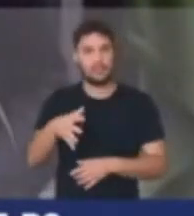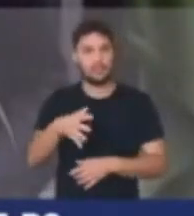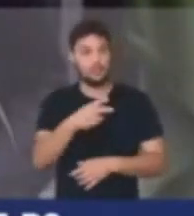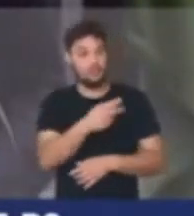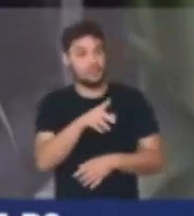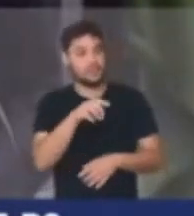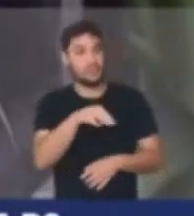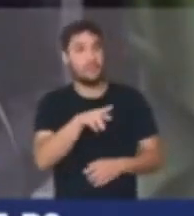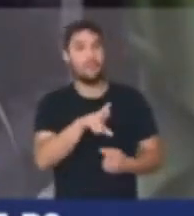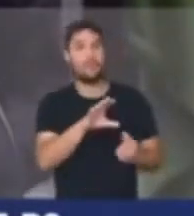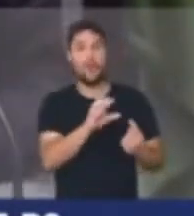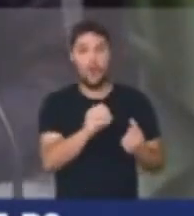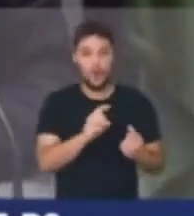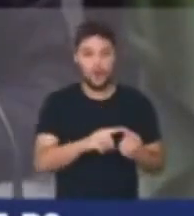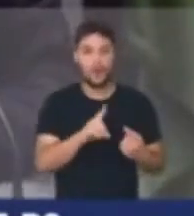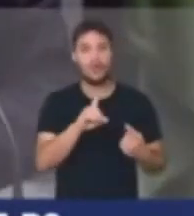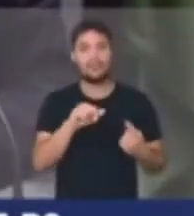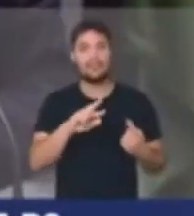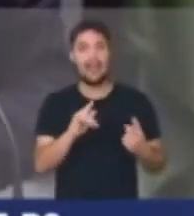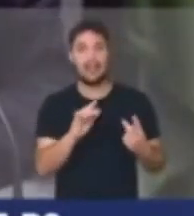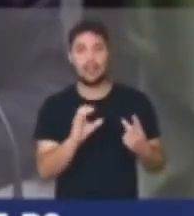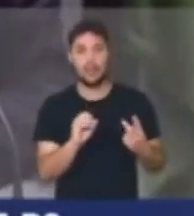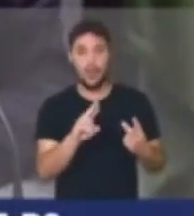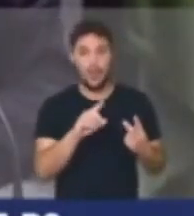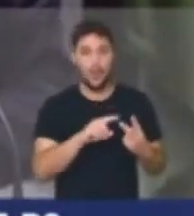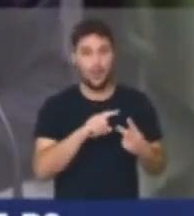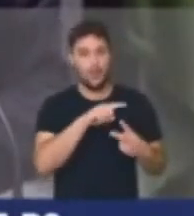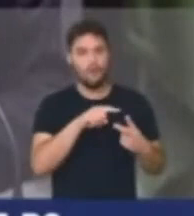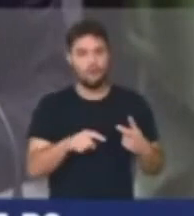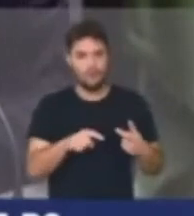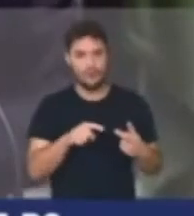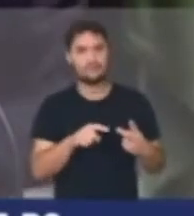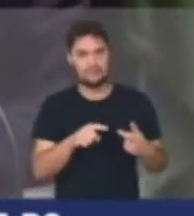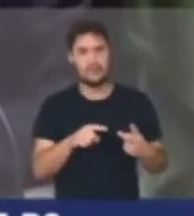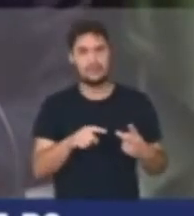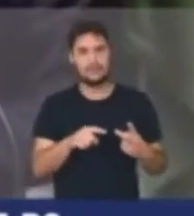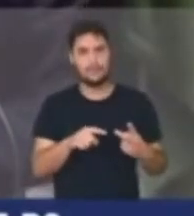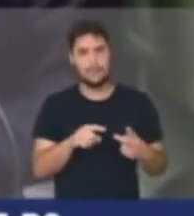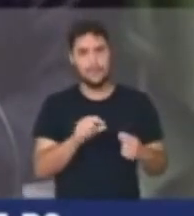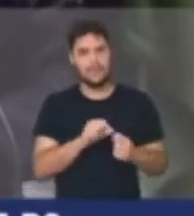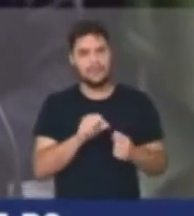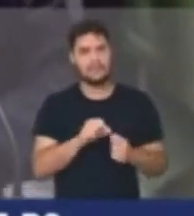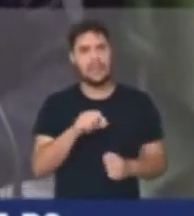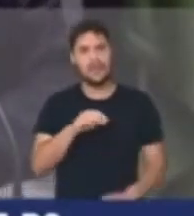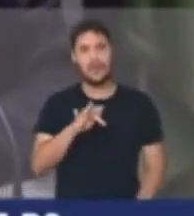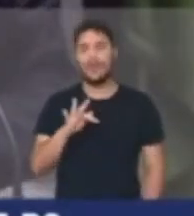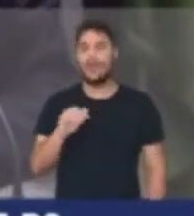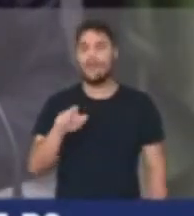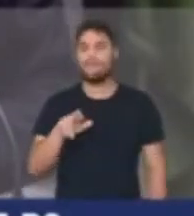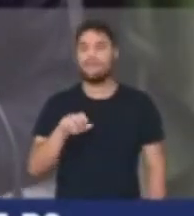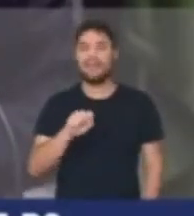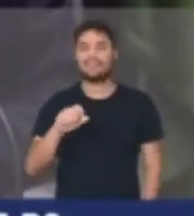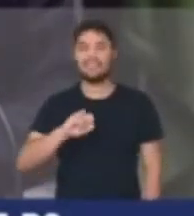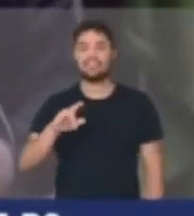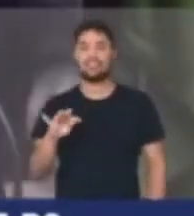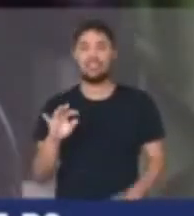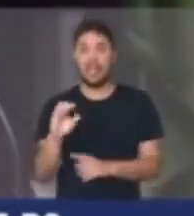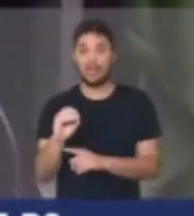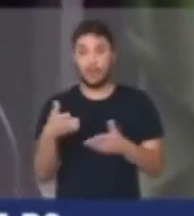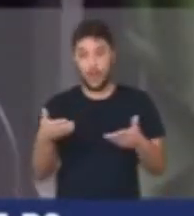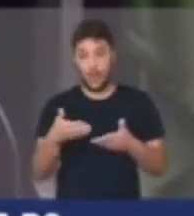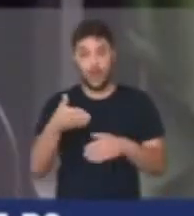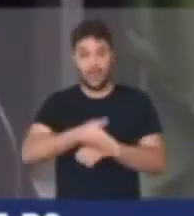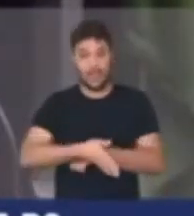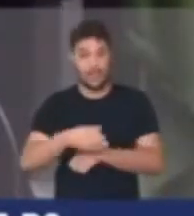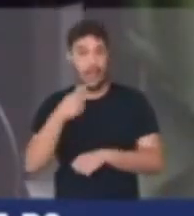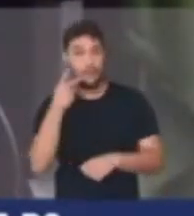Sérgio Moro, Dallagnol, vocês que protagonizaram a farsa jato e que agora querem vir para o mundo da política.